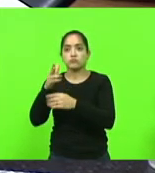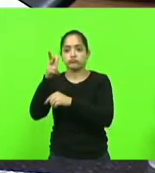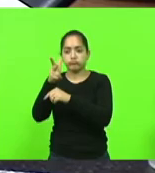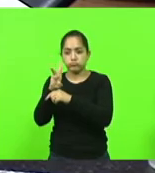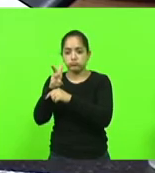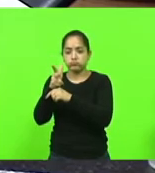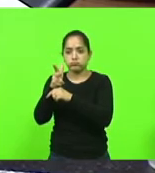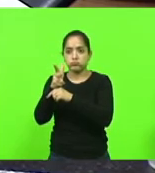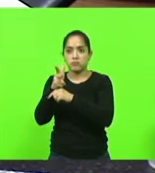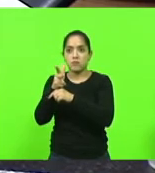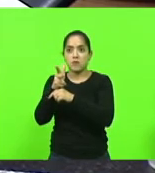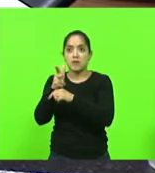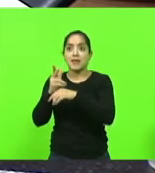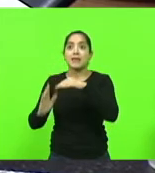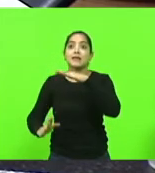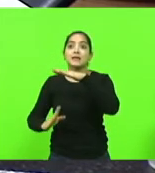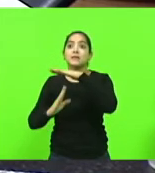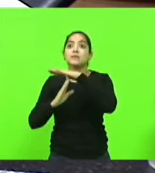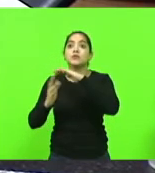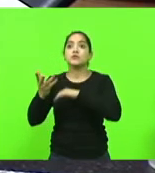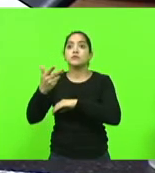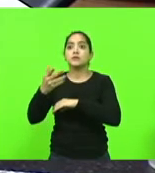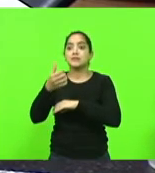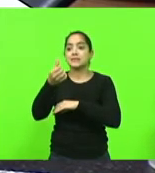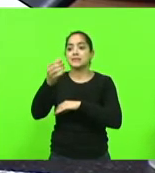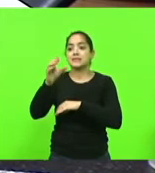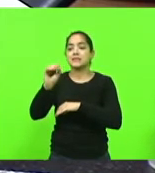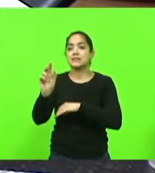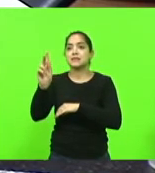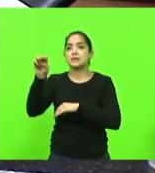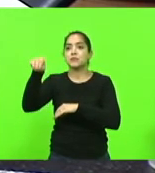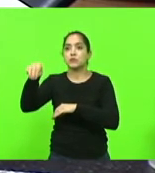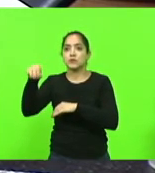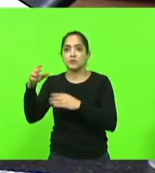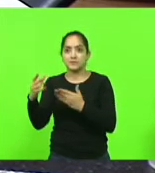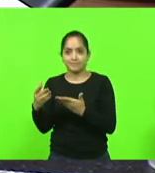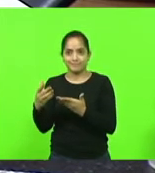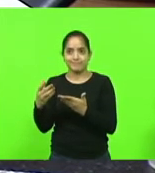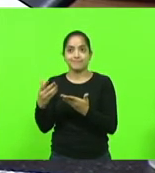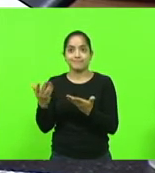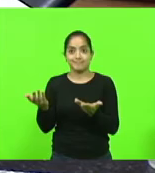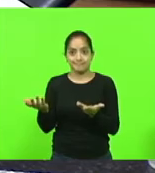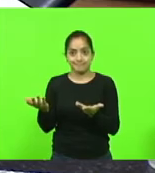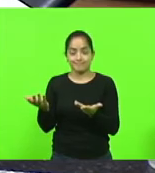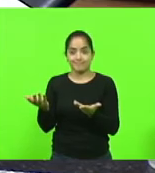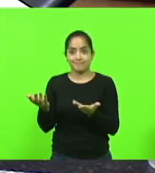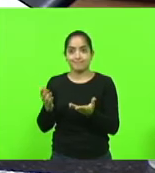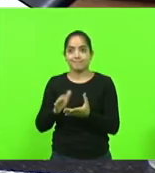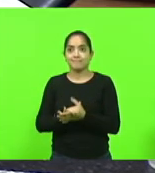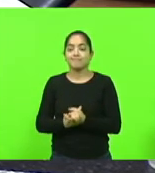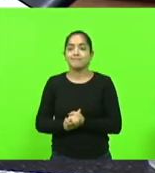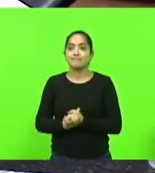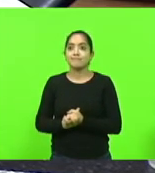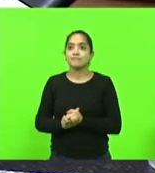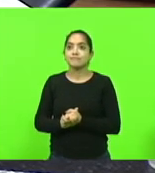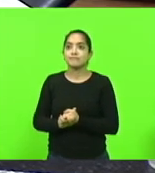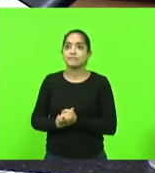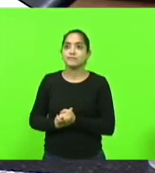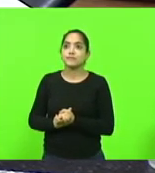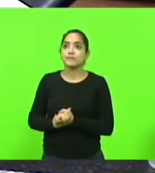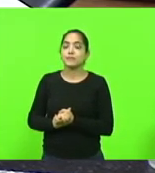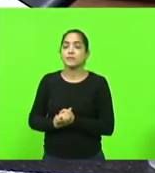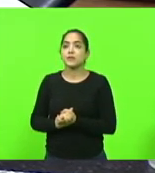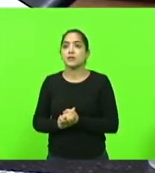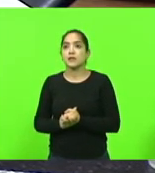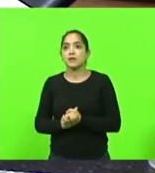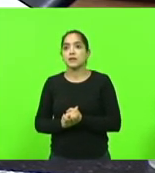limite de velocidade de 60 por hora. Quem nos dera naquele trecho andar a 60 por hora. Lá próximo ao Trevo